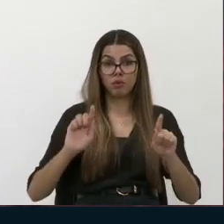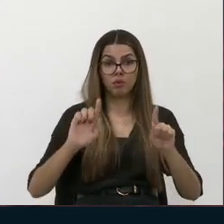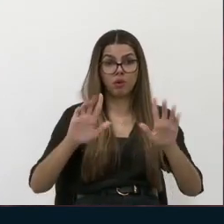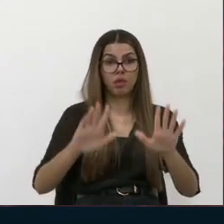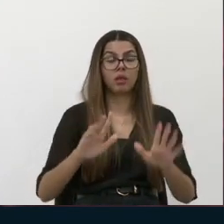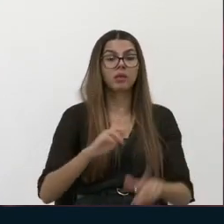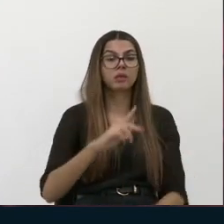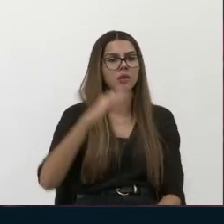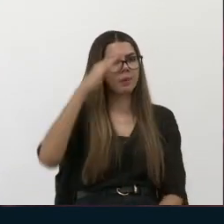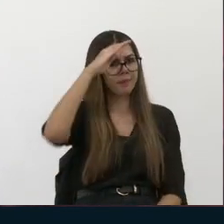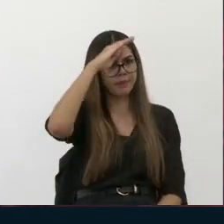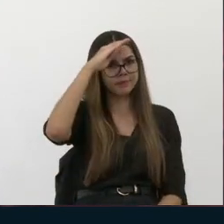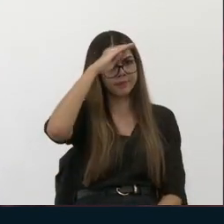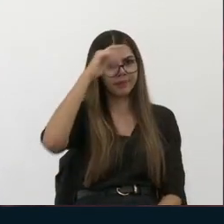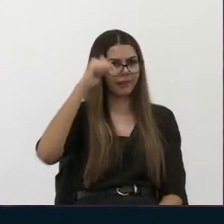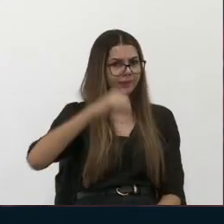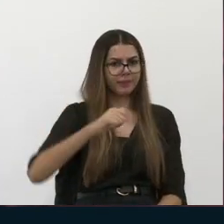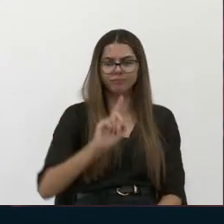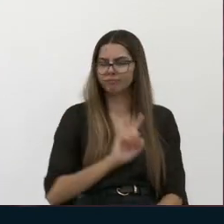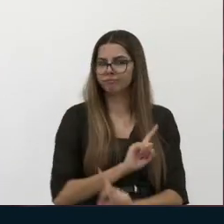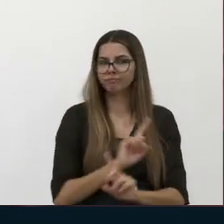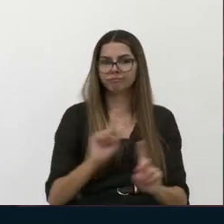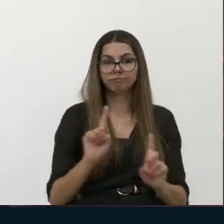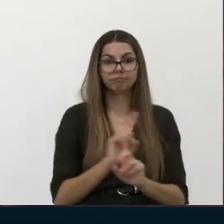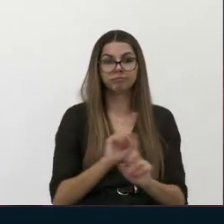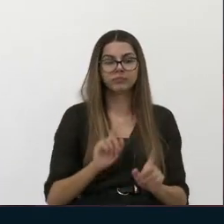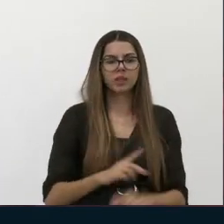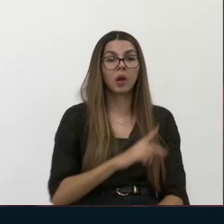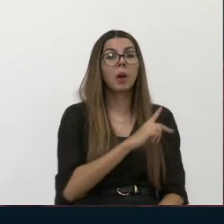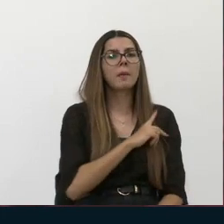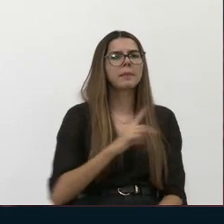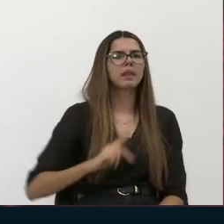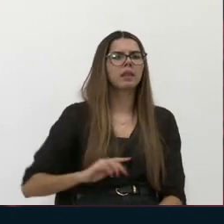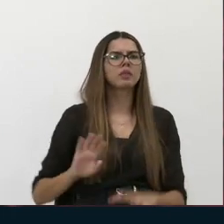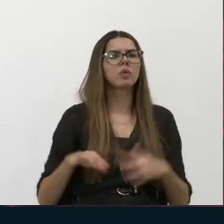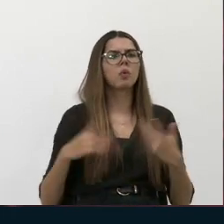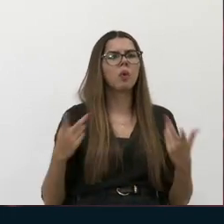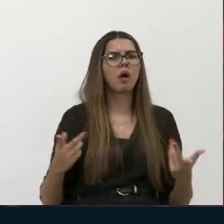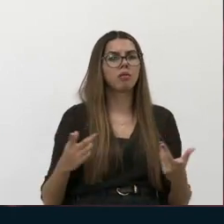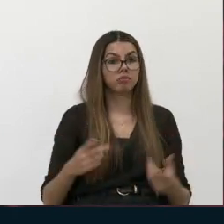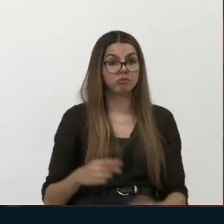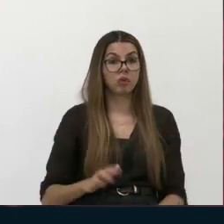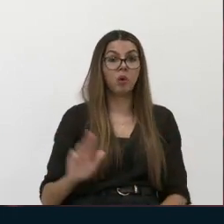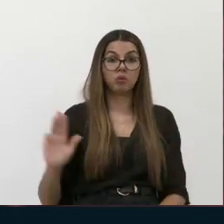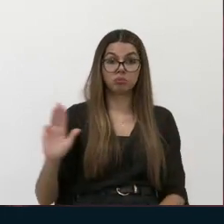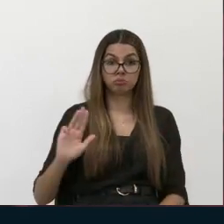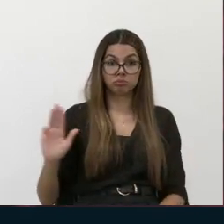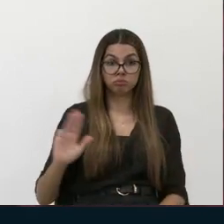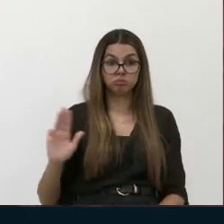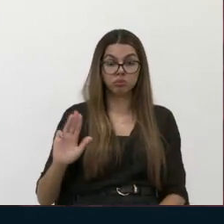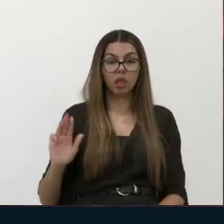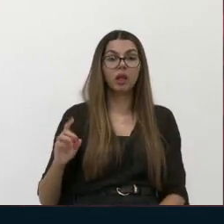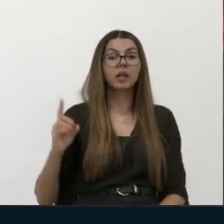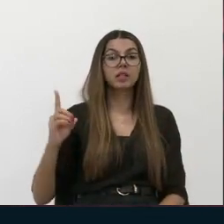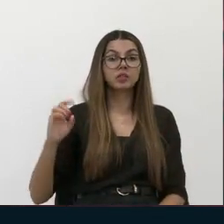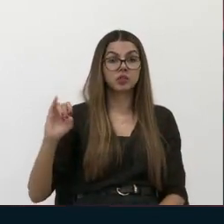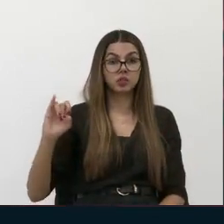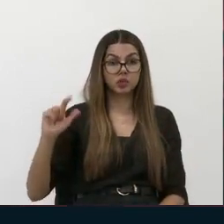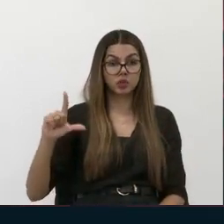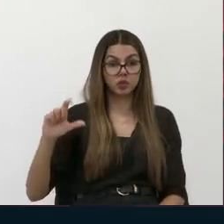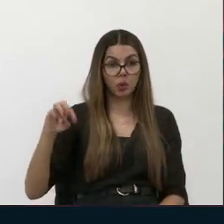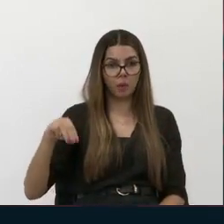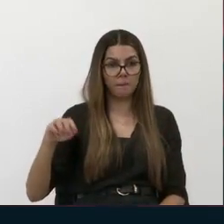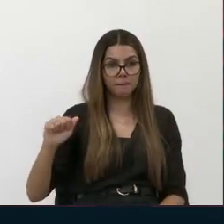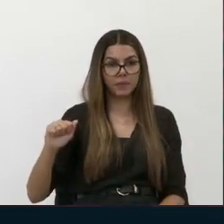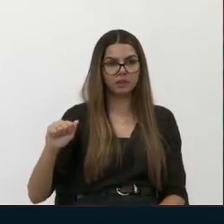não veio, nenhum presidente veio. Os presidentes que vieram na cidade de Guarulhos, Marcelo Seminado, foi o presidente Lula e a presidenta Dilma. E sempre